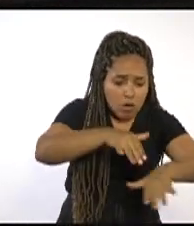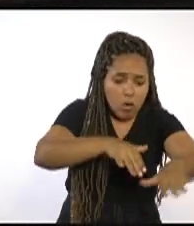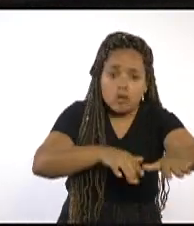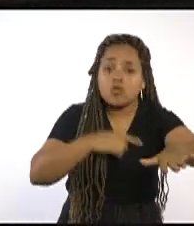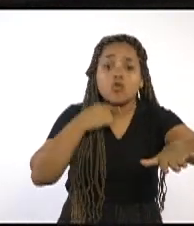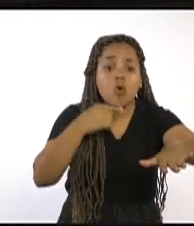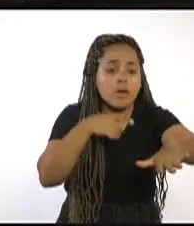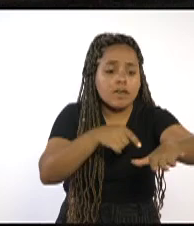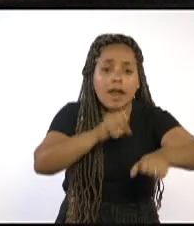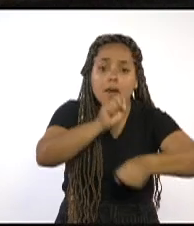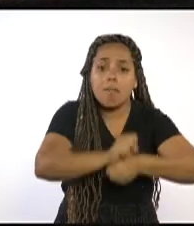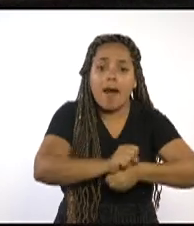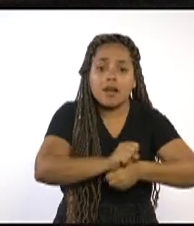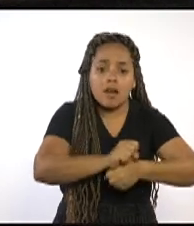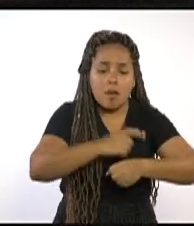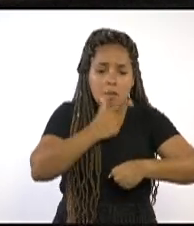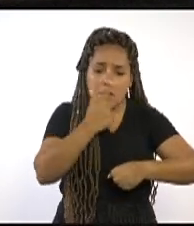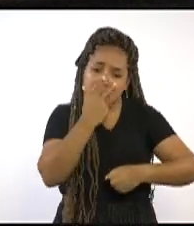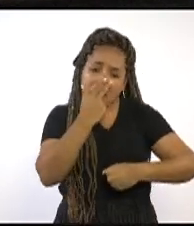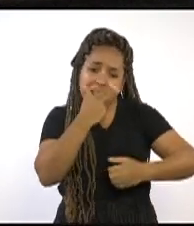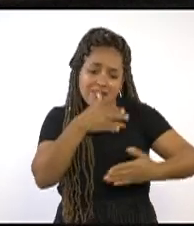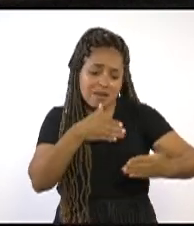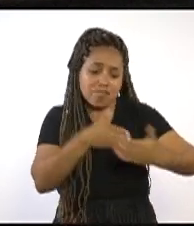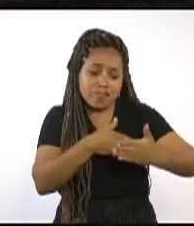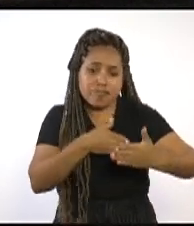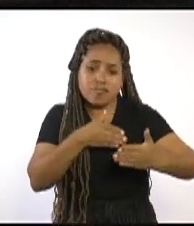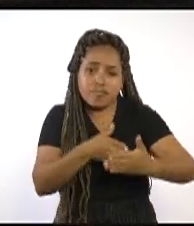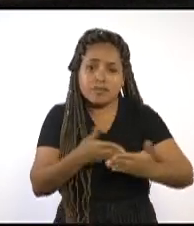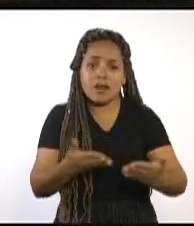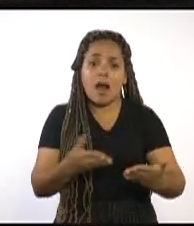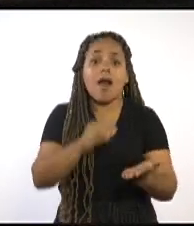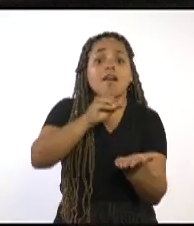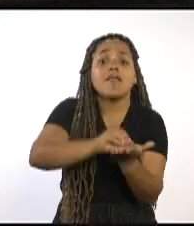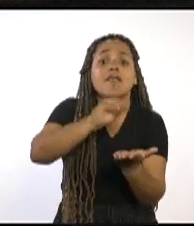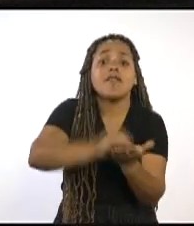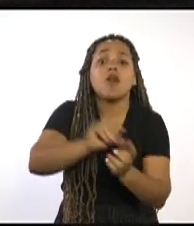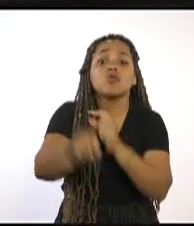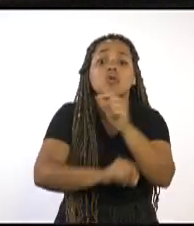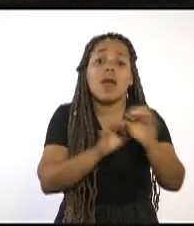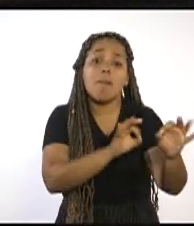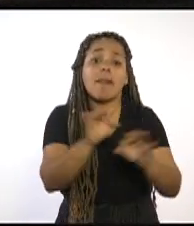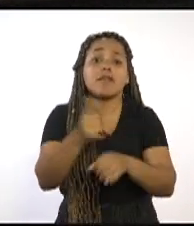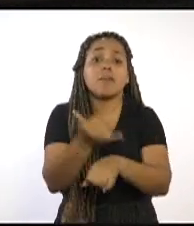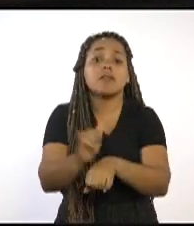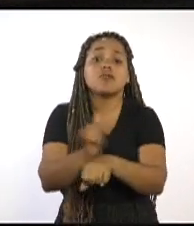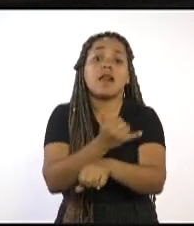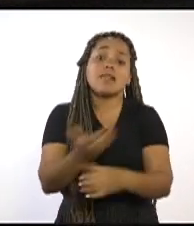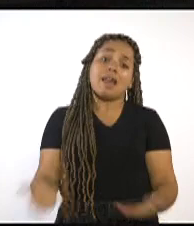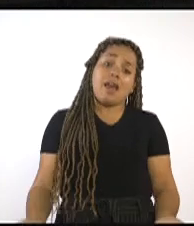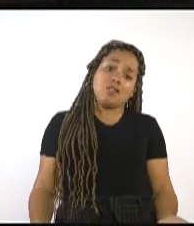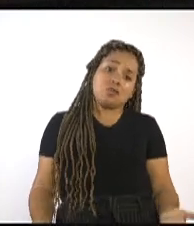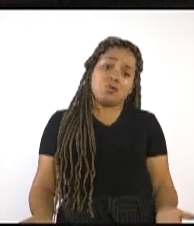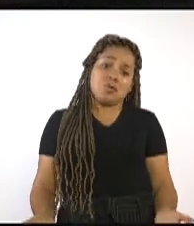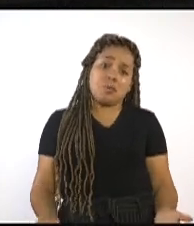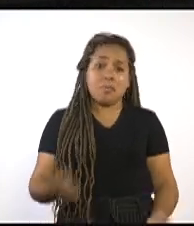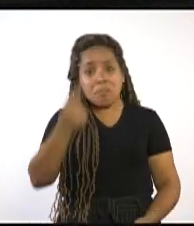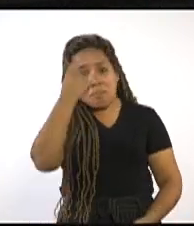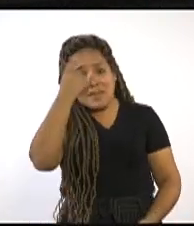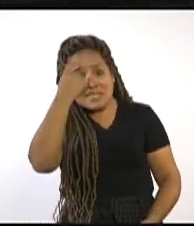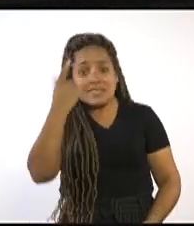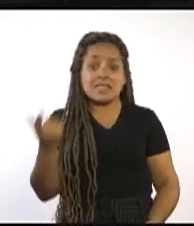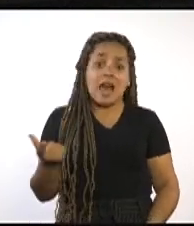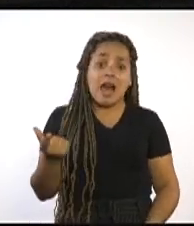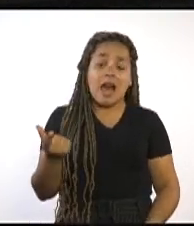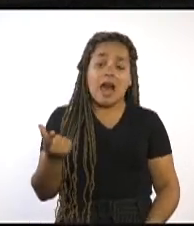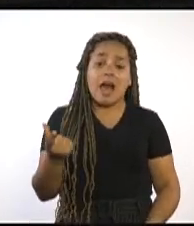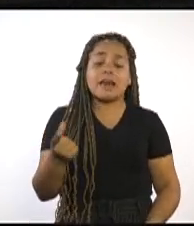Não é novidade nenhuma. Então, falta planejamento estratégico que